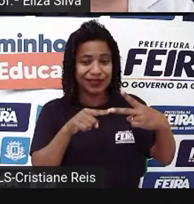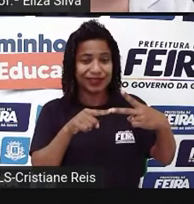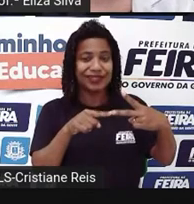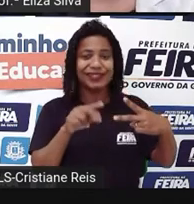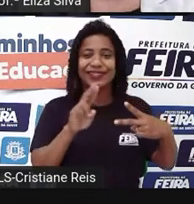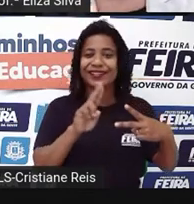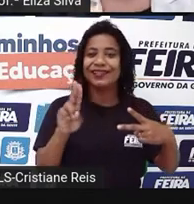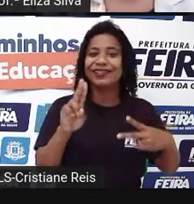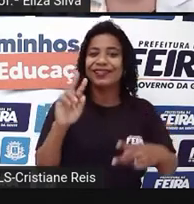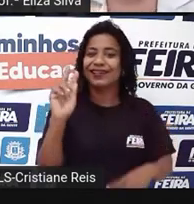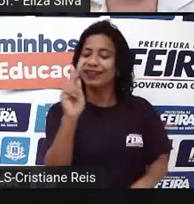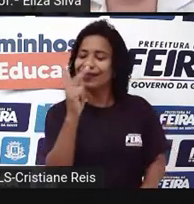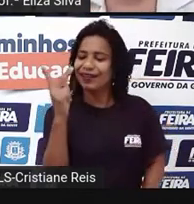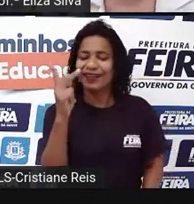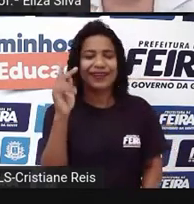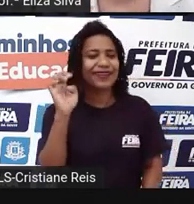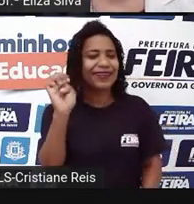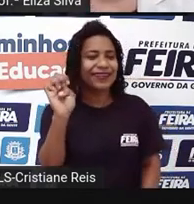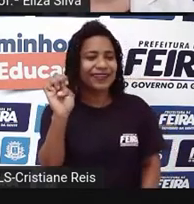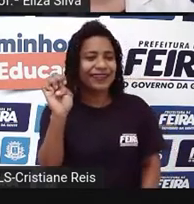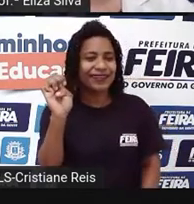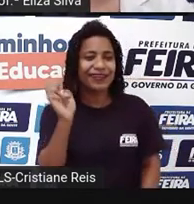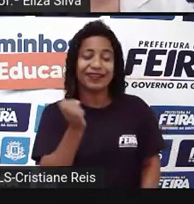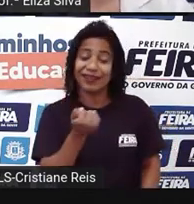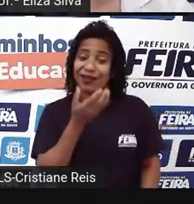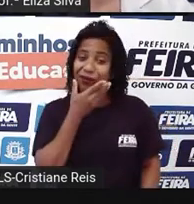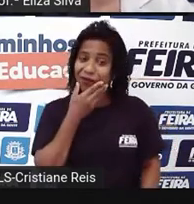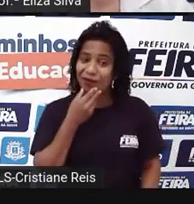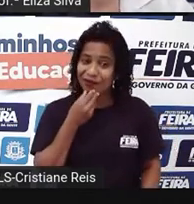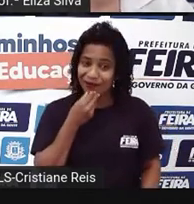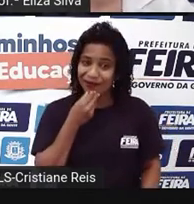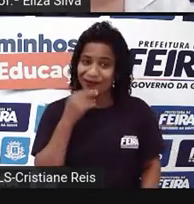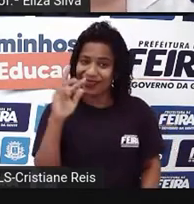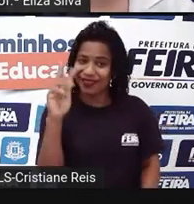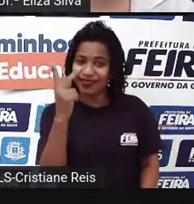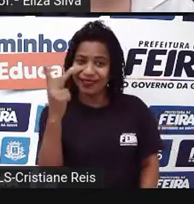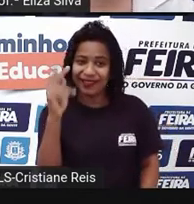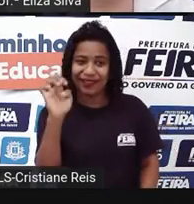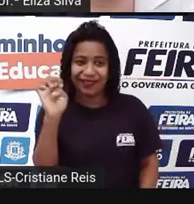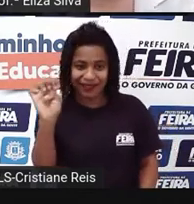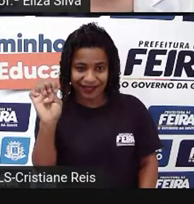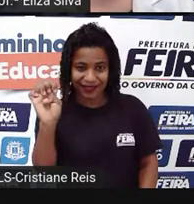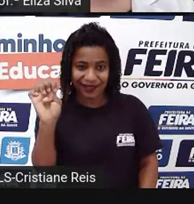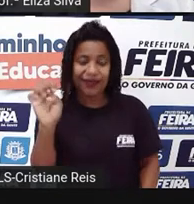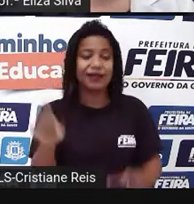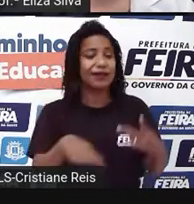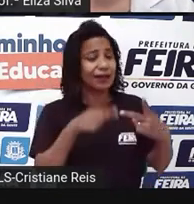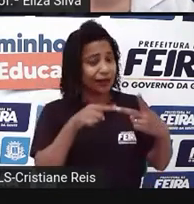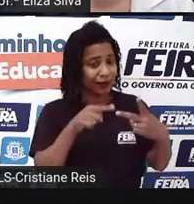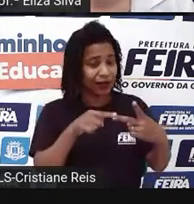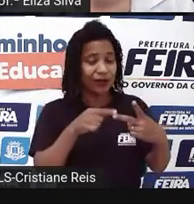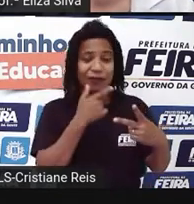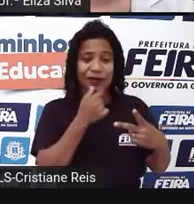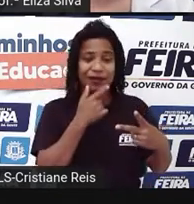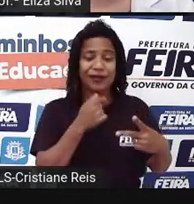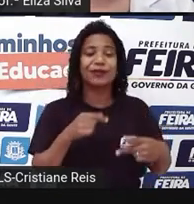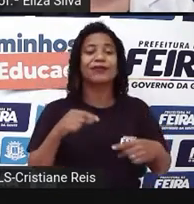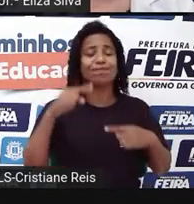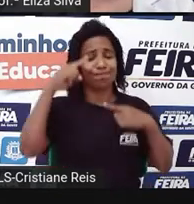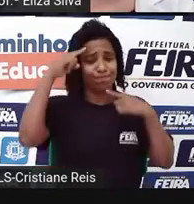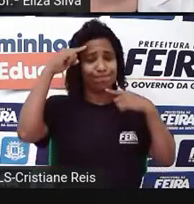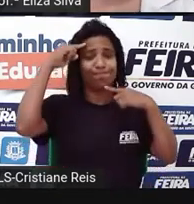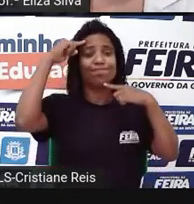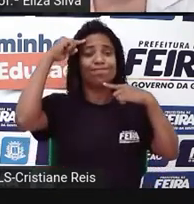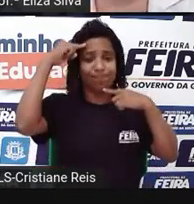com o pronome correspondente a Batman, eu utilizei he. A mesma coisa aconteceu com Harry Potter.